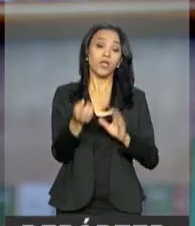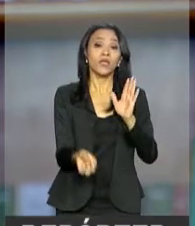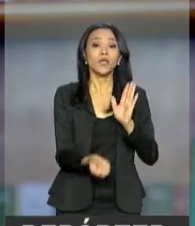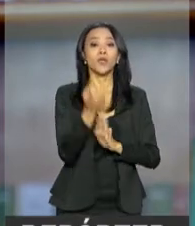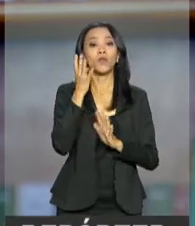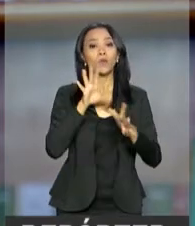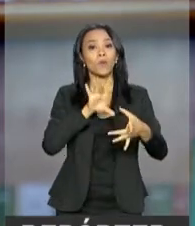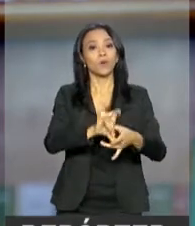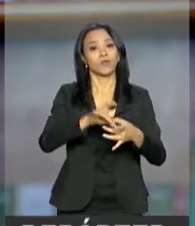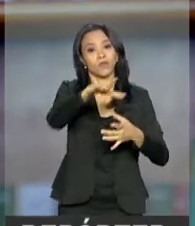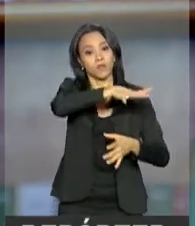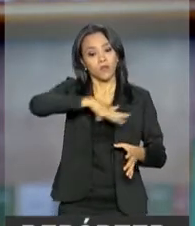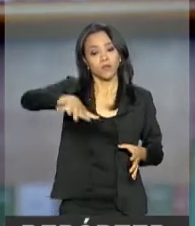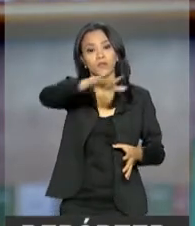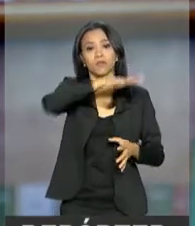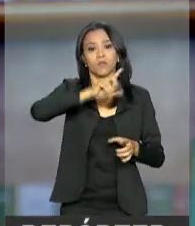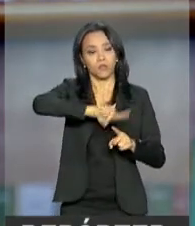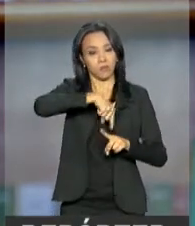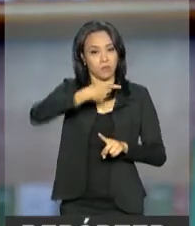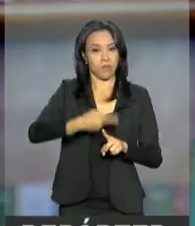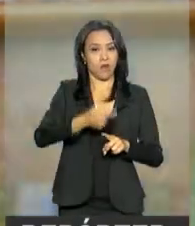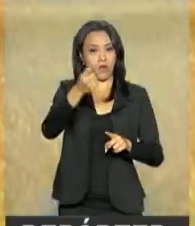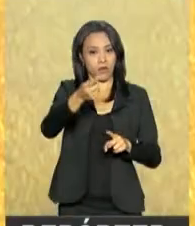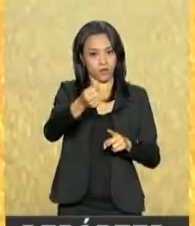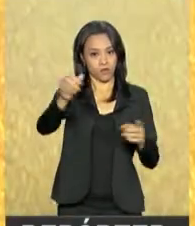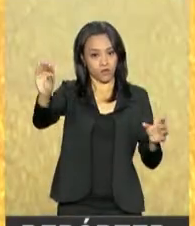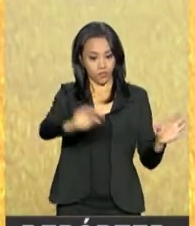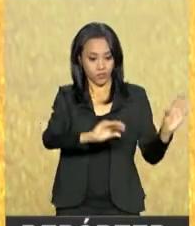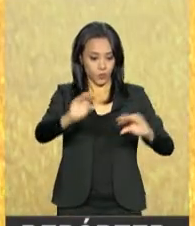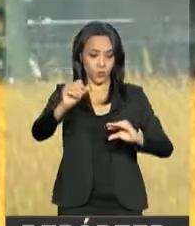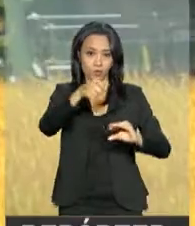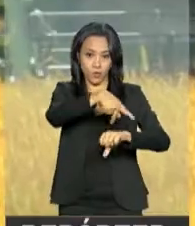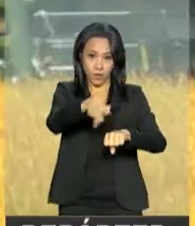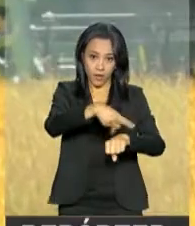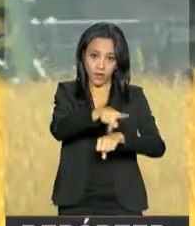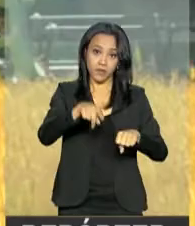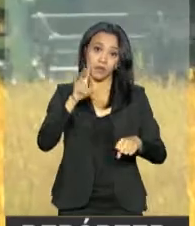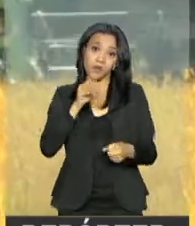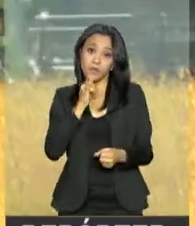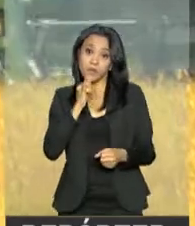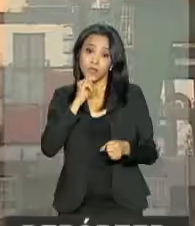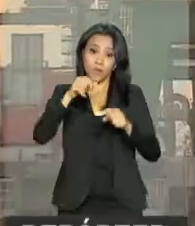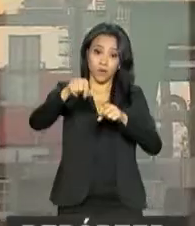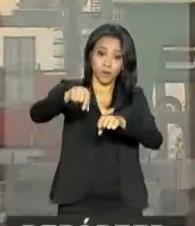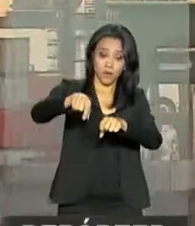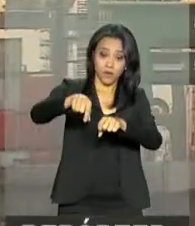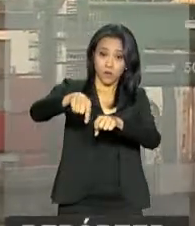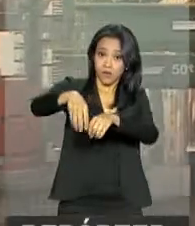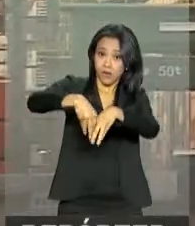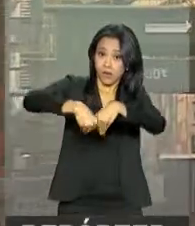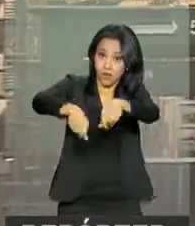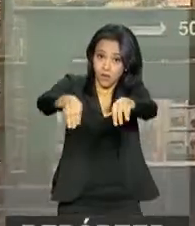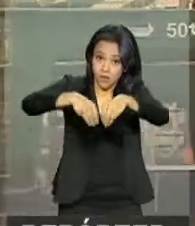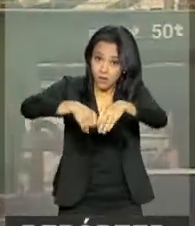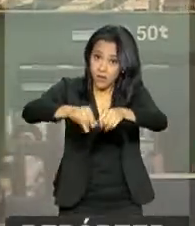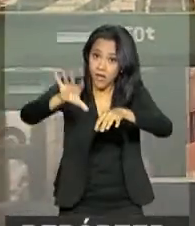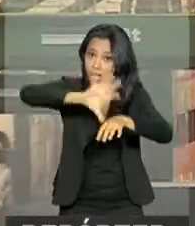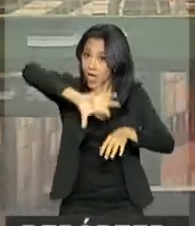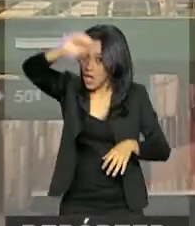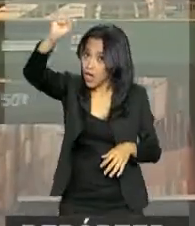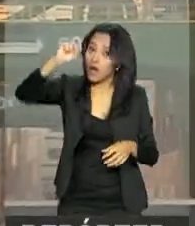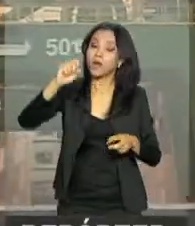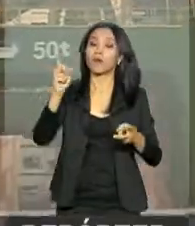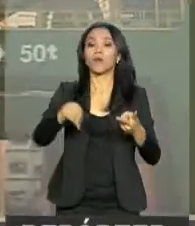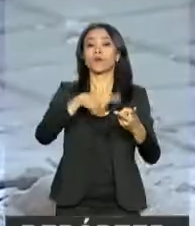investimentos no nosso país. Nós podemos aí fazer referência à safra recorde, à balança